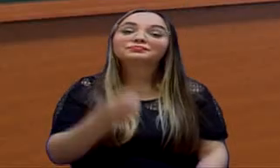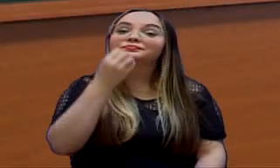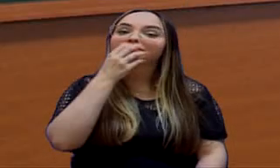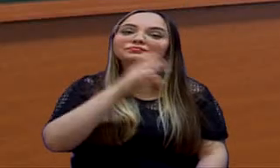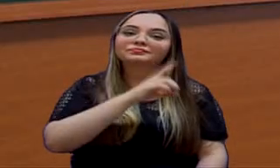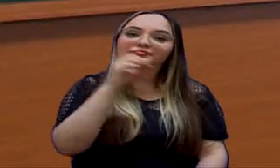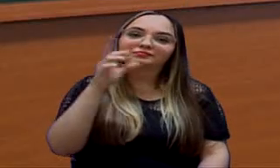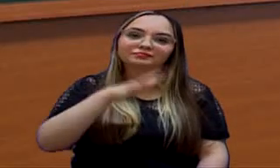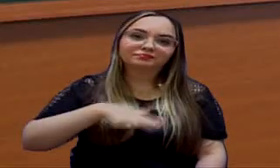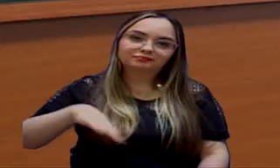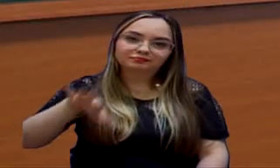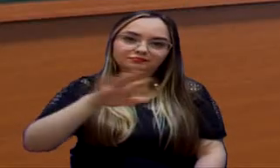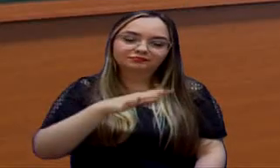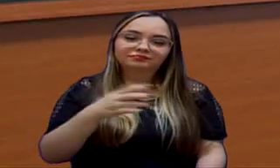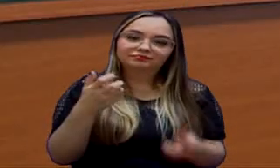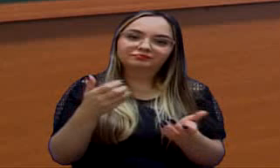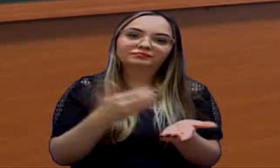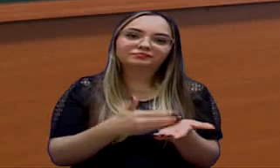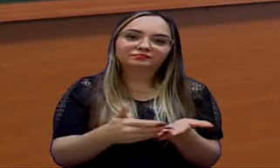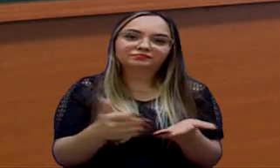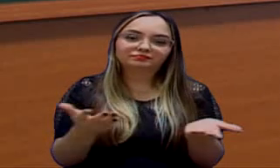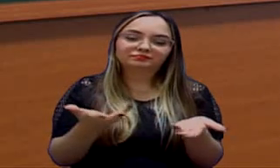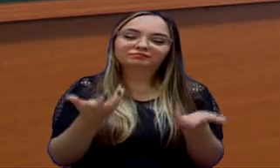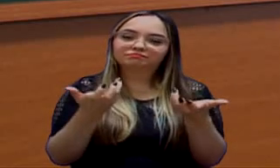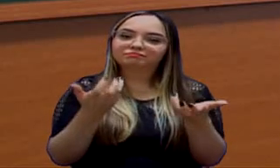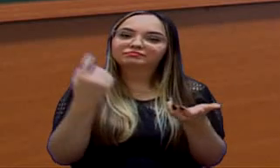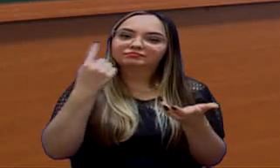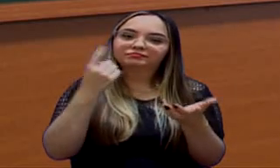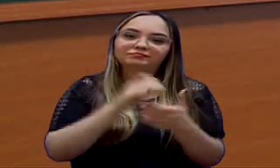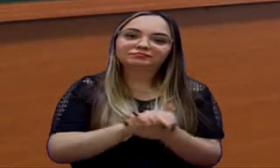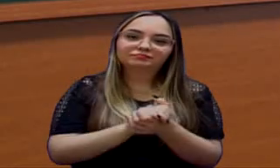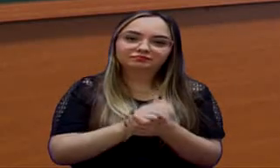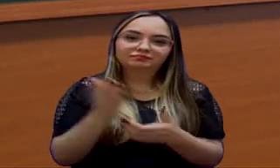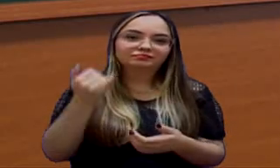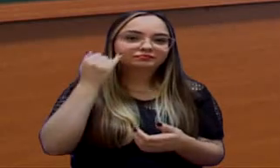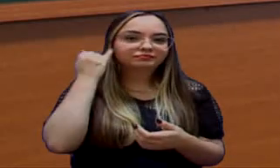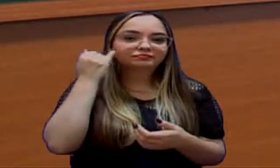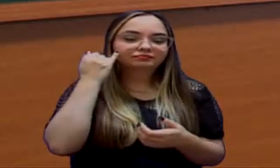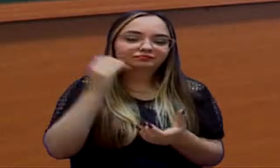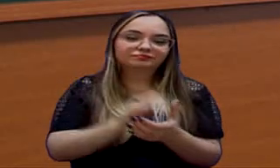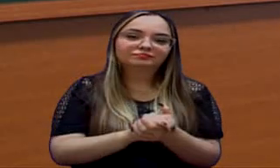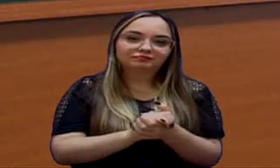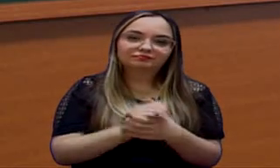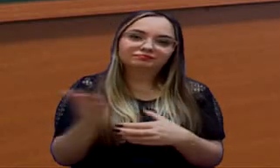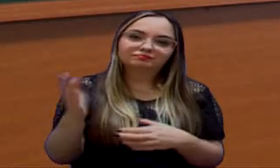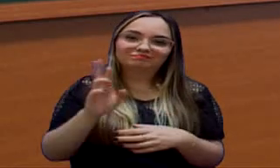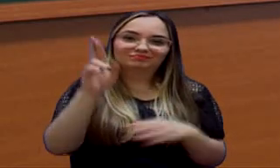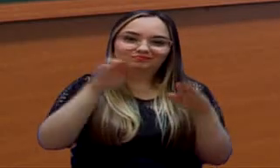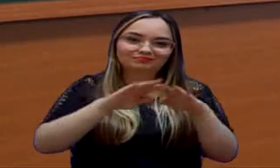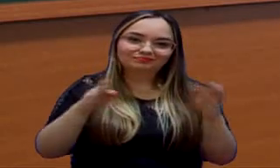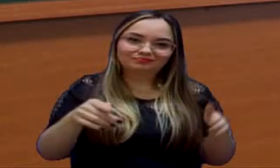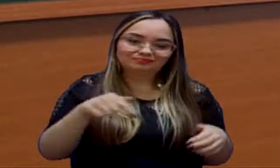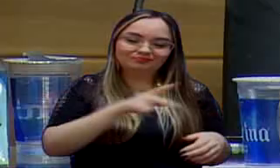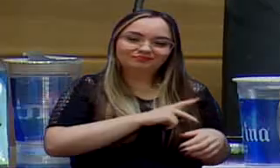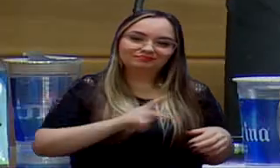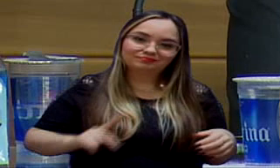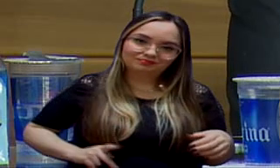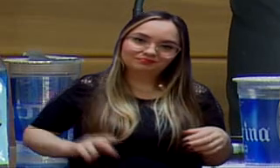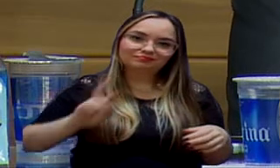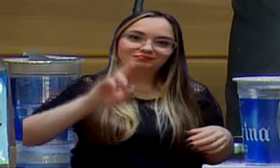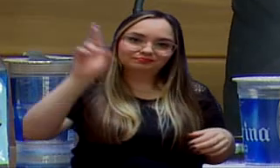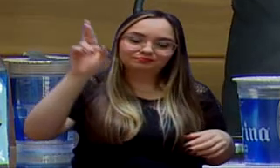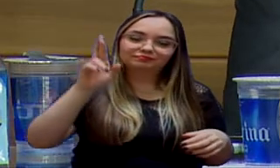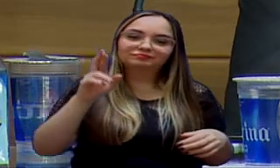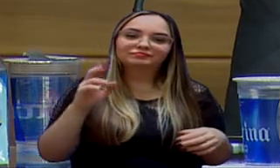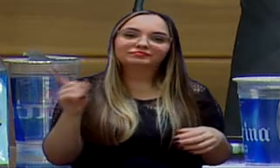a todos quero aqui começar a cumprimentando João Donizete que é o presidente da mesa que nessa audiência pública e faz parte